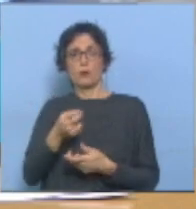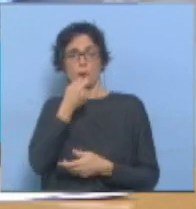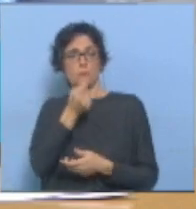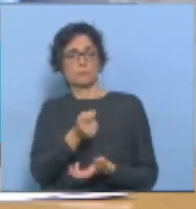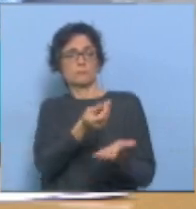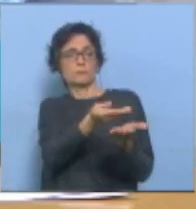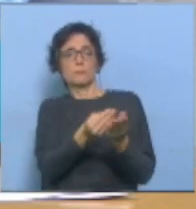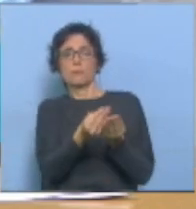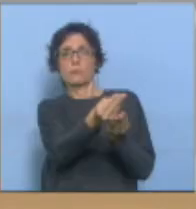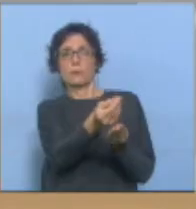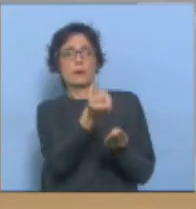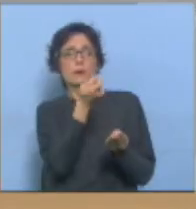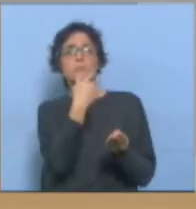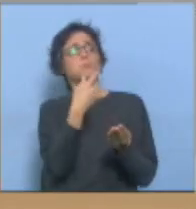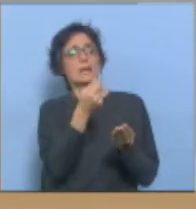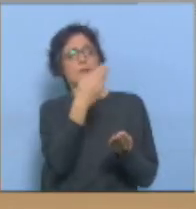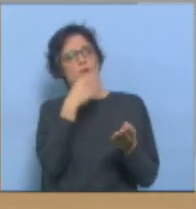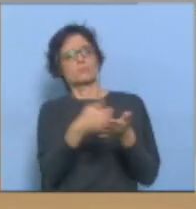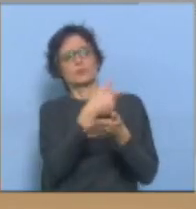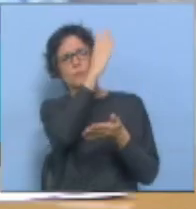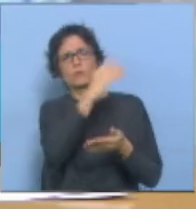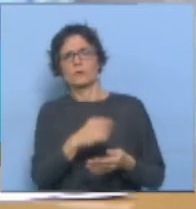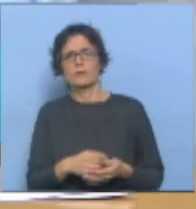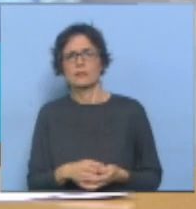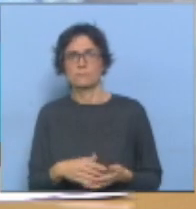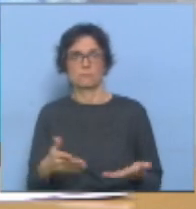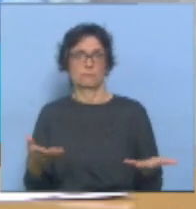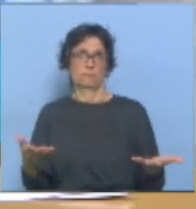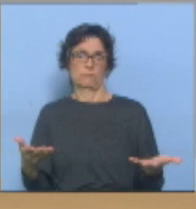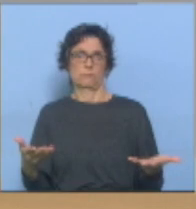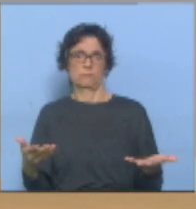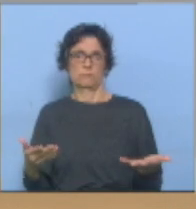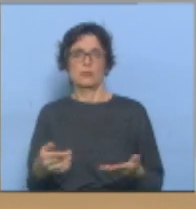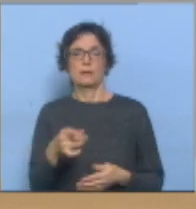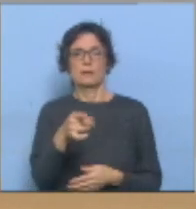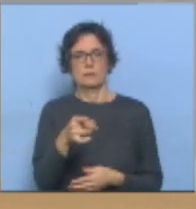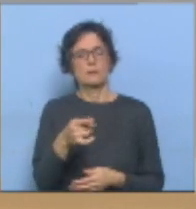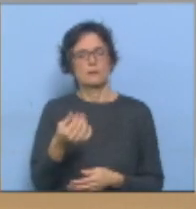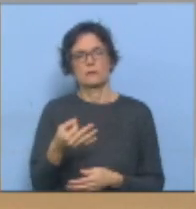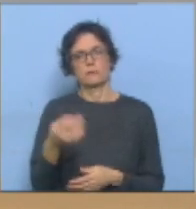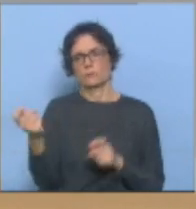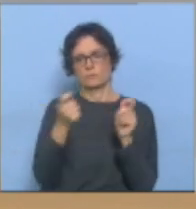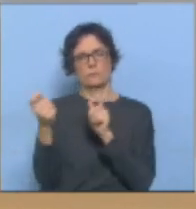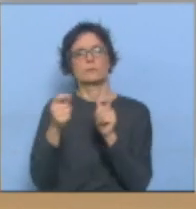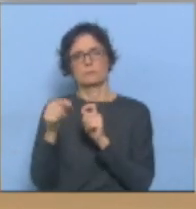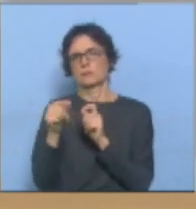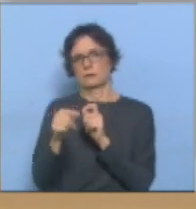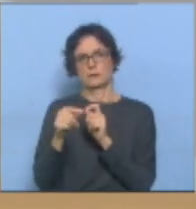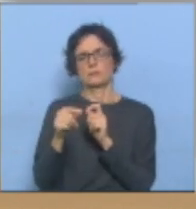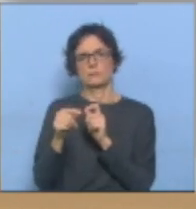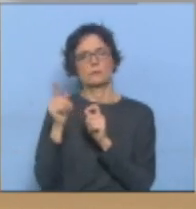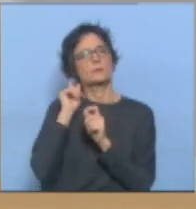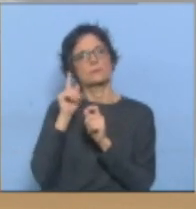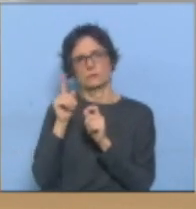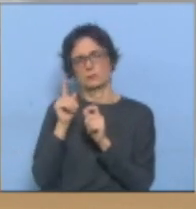inacreditável. Daí, de facto, a seriedade... Como é que nós estamos como sociedade, não é? Porque, de facto, a seriedade que este debate tem de ter nas sociedades,